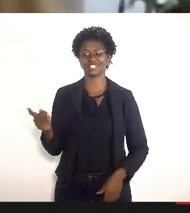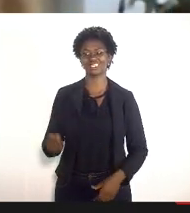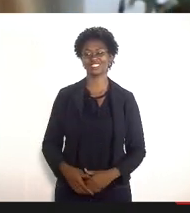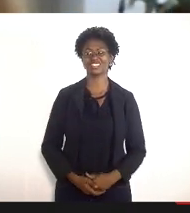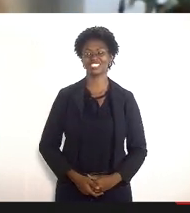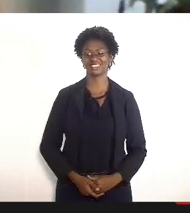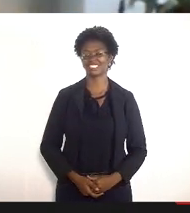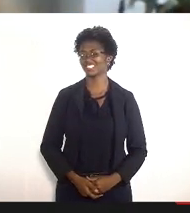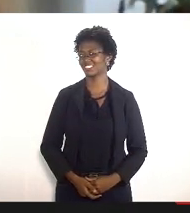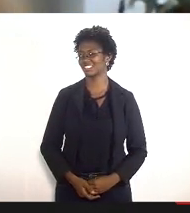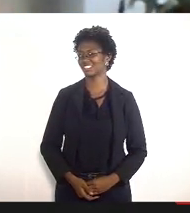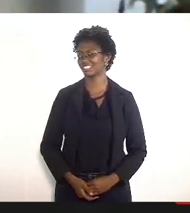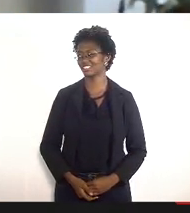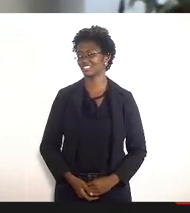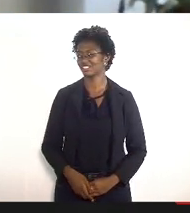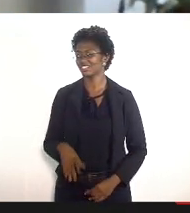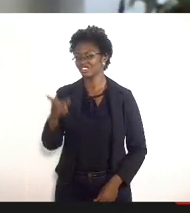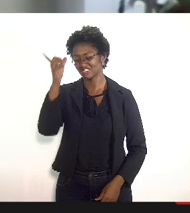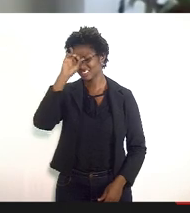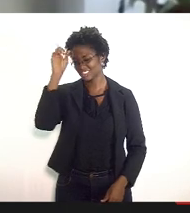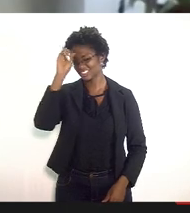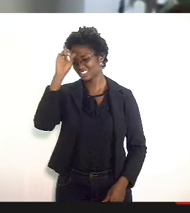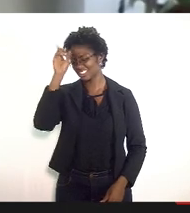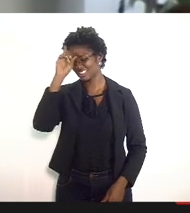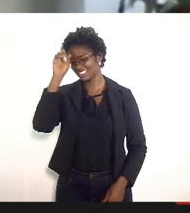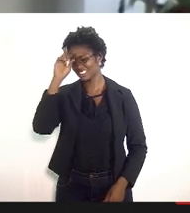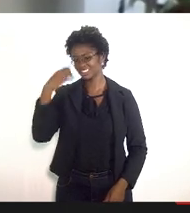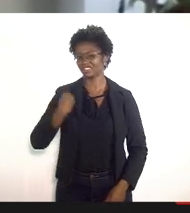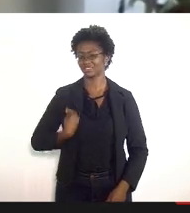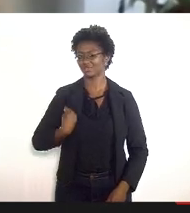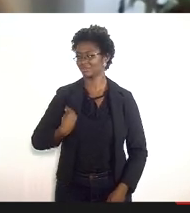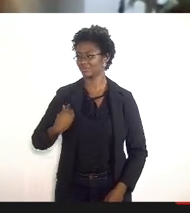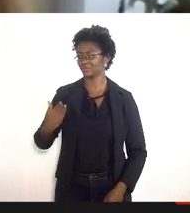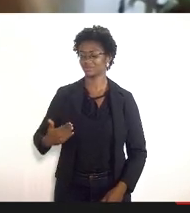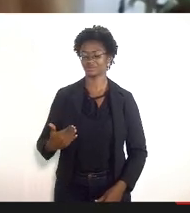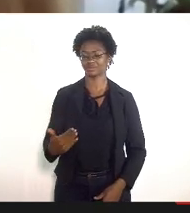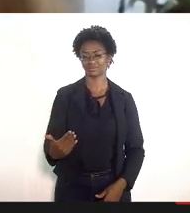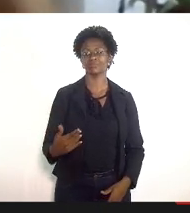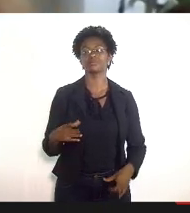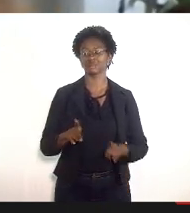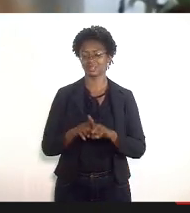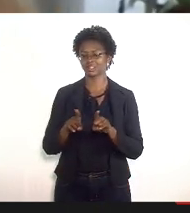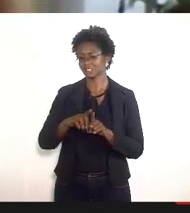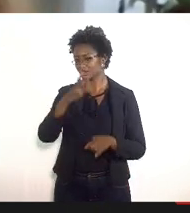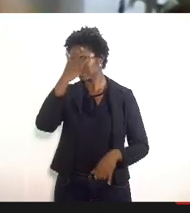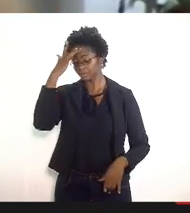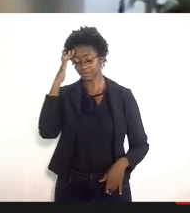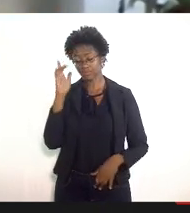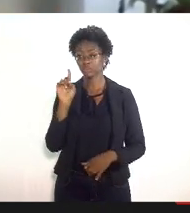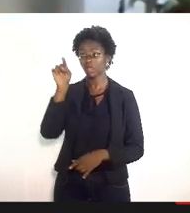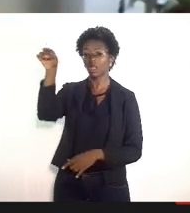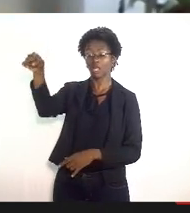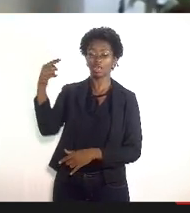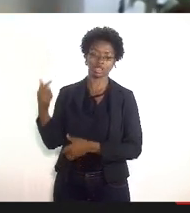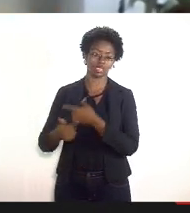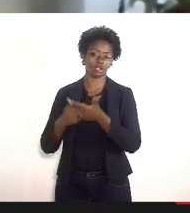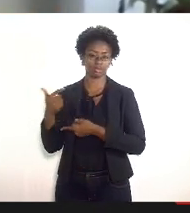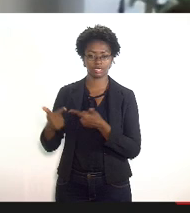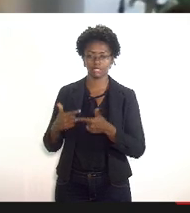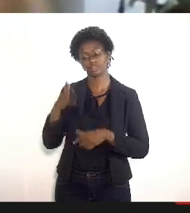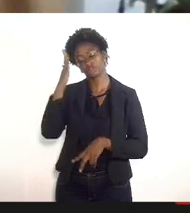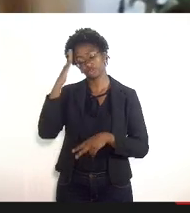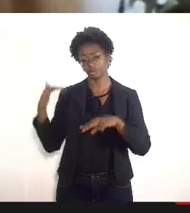luta no dia a dia, principalmente pelas pessoas que estão lá na ponta, que são vítimas